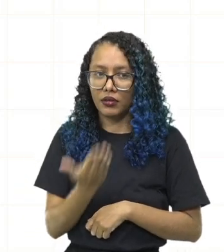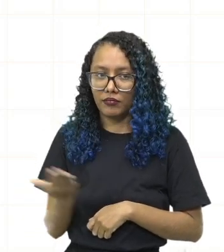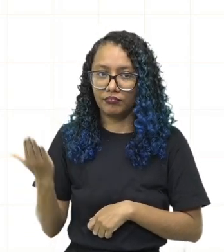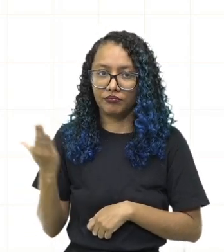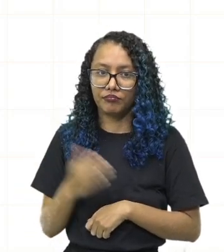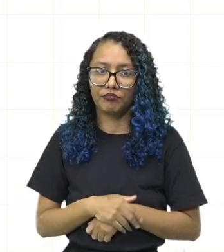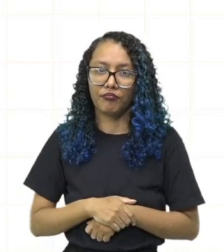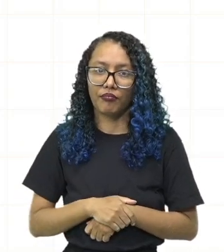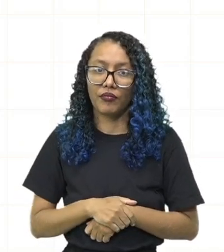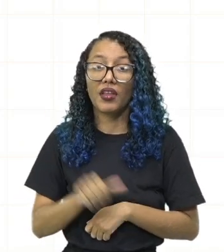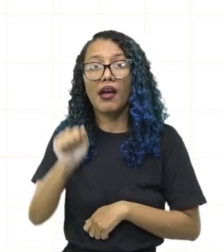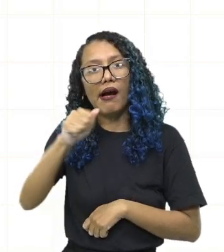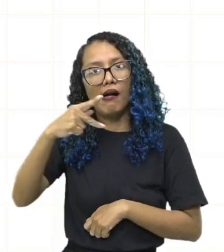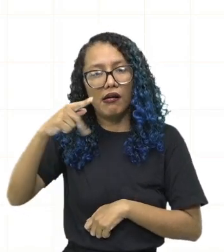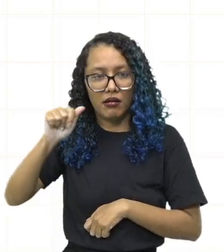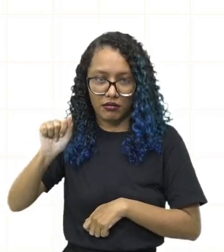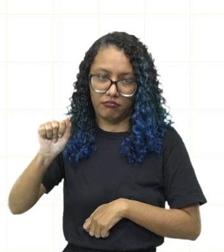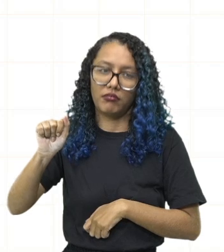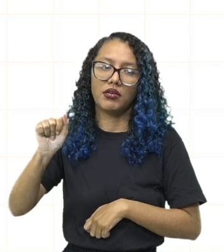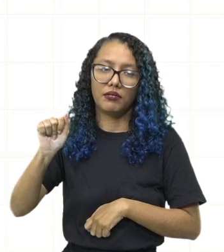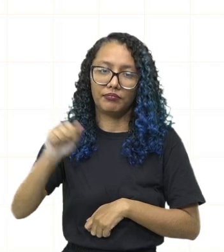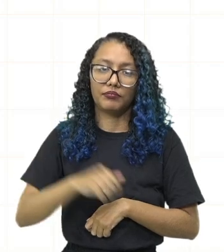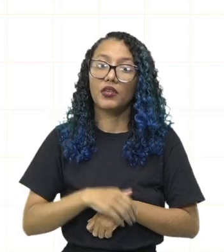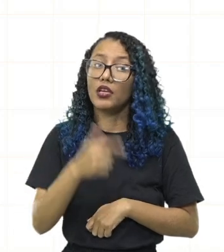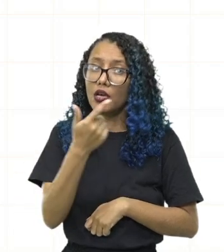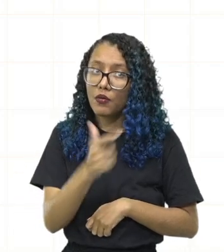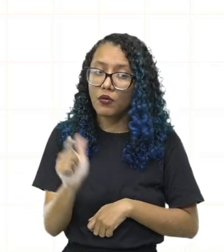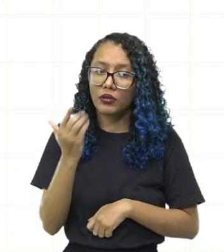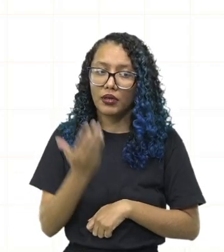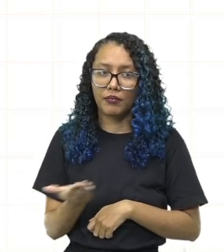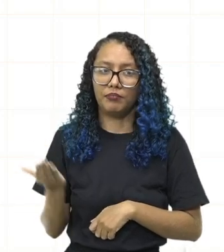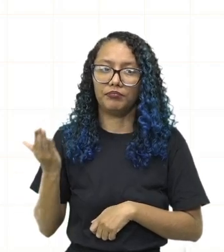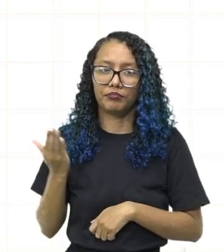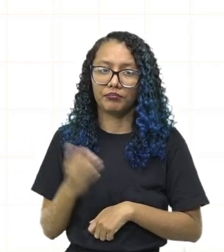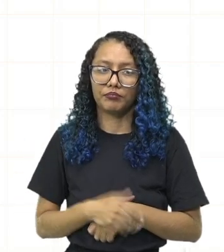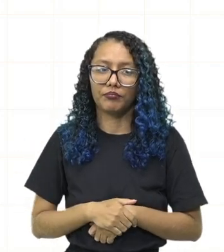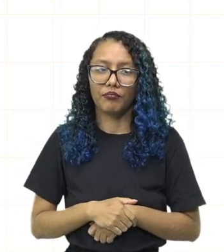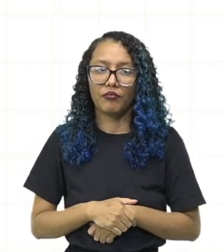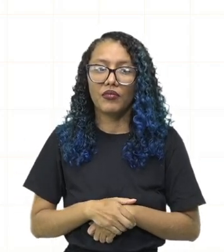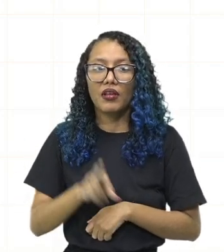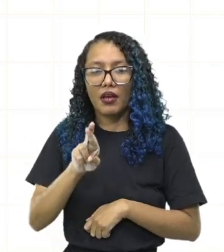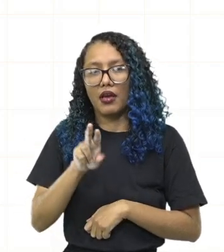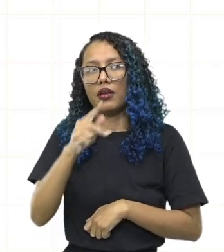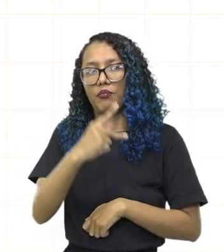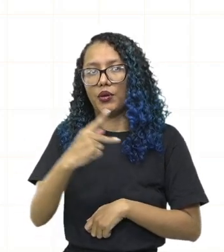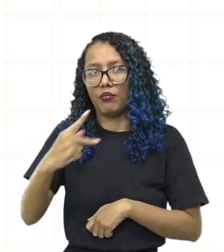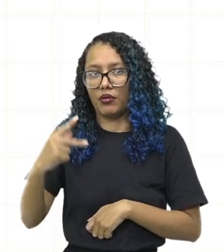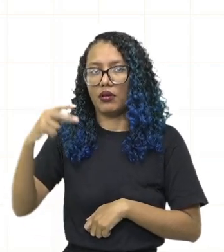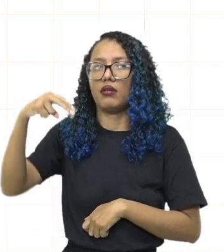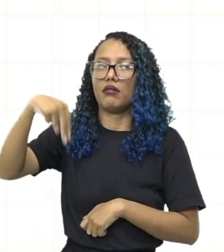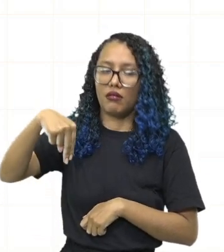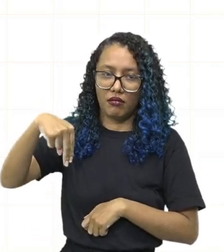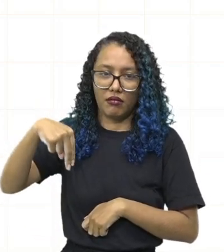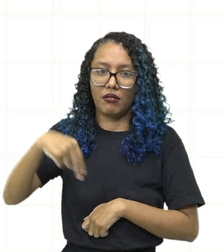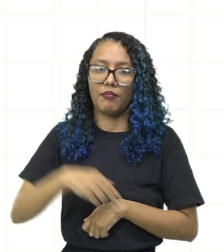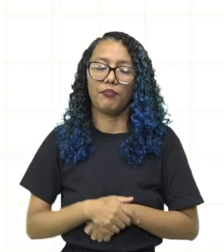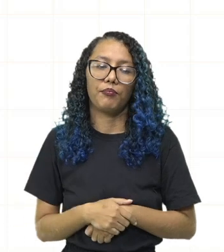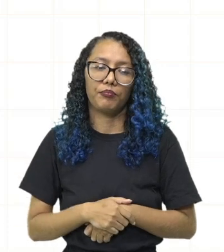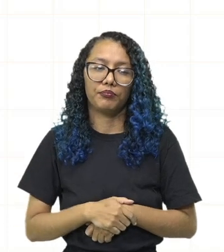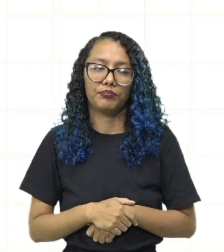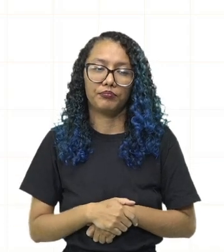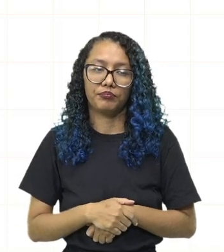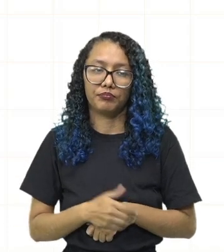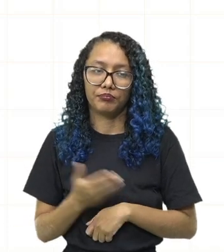de proteção ambiental e a reserva particular do patrimônio natural e a